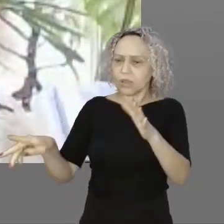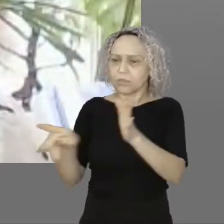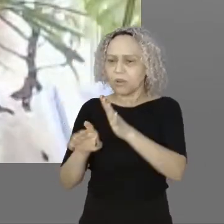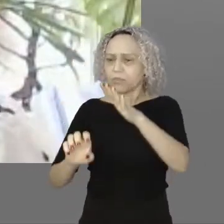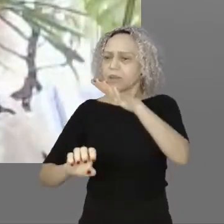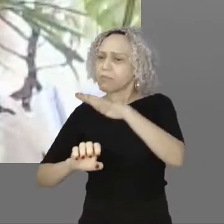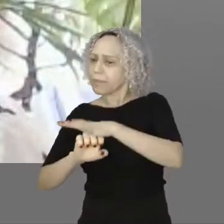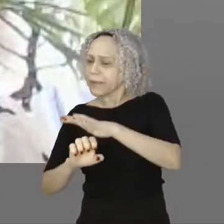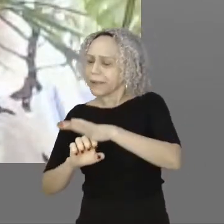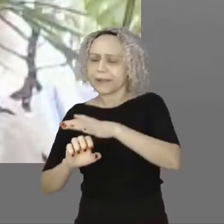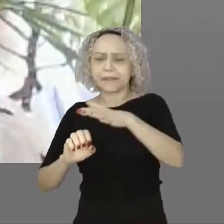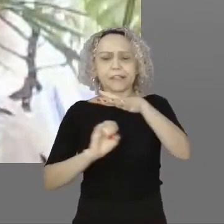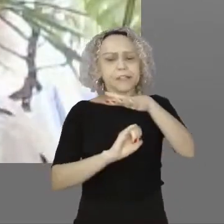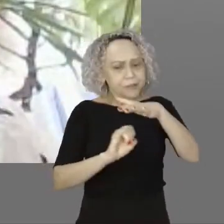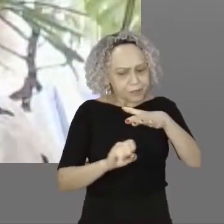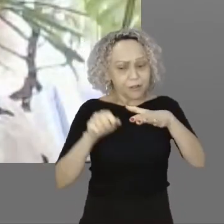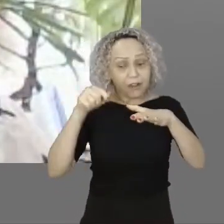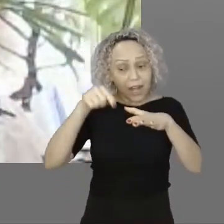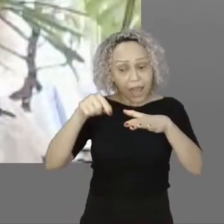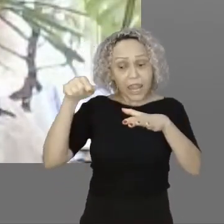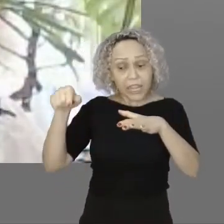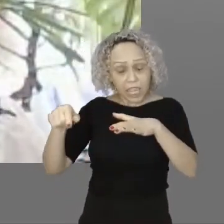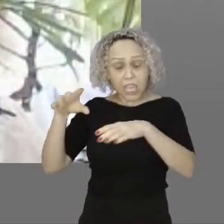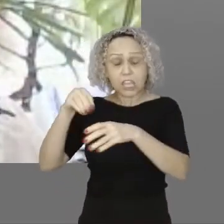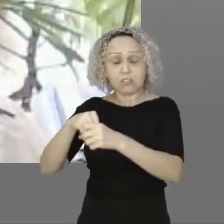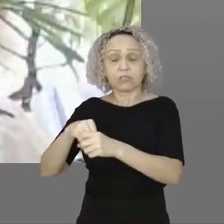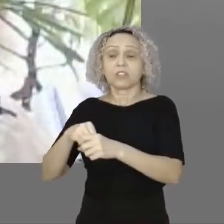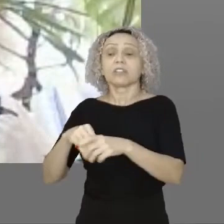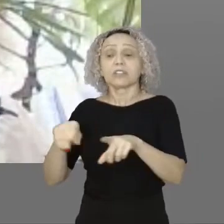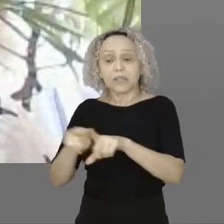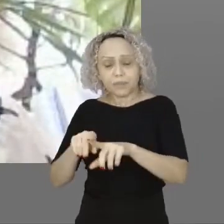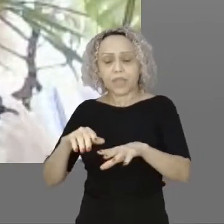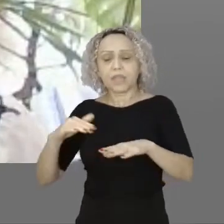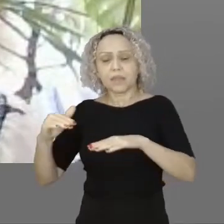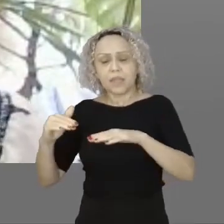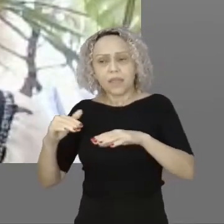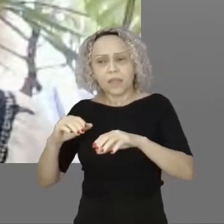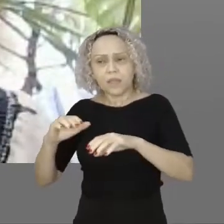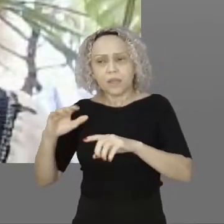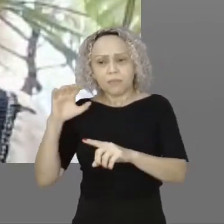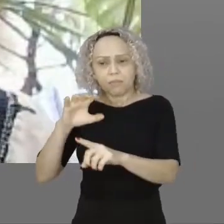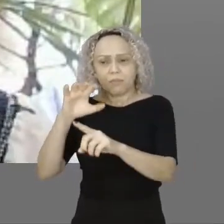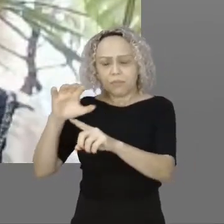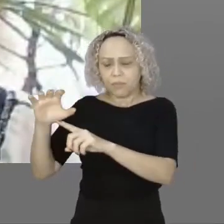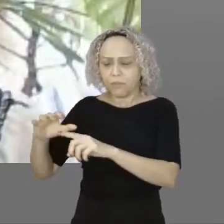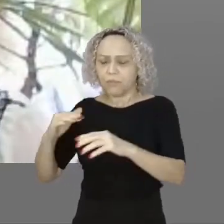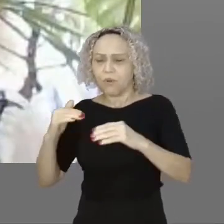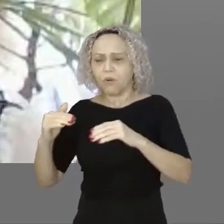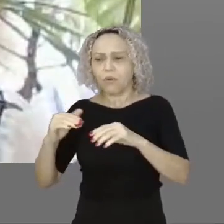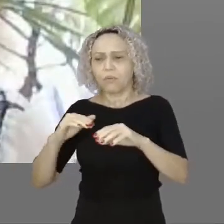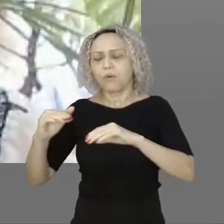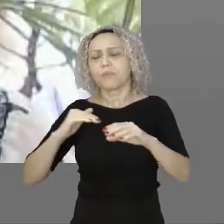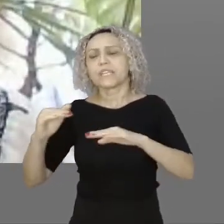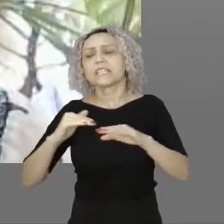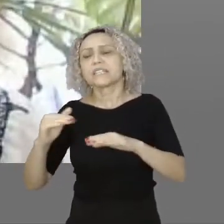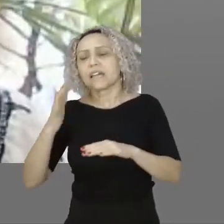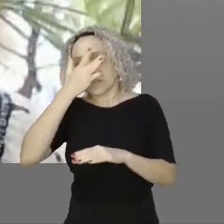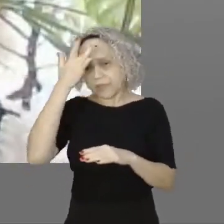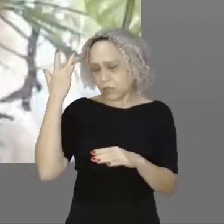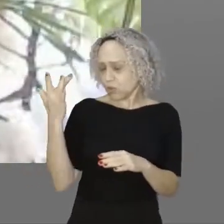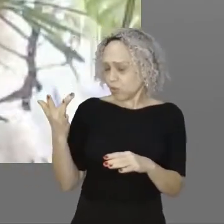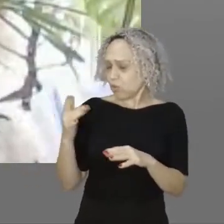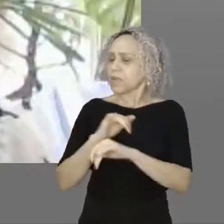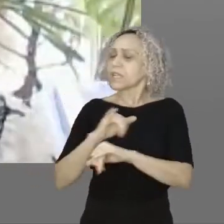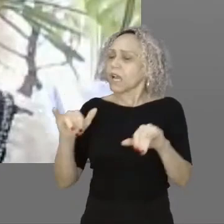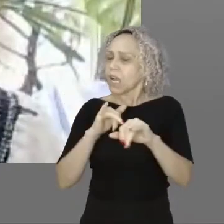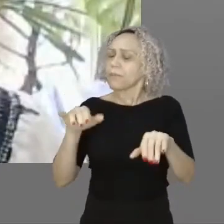também aprovamos dentro desse processo a Lei da Igualdade, e que já tem um GT trabalhando nisso. Nós estamos trabalhando na